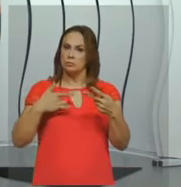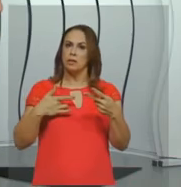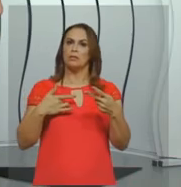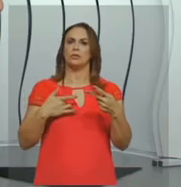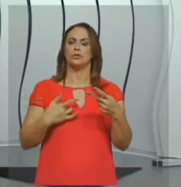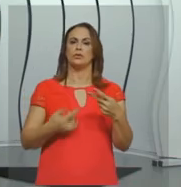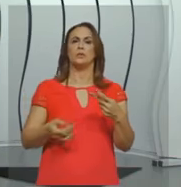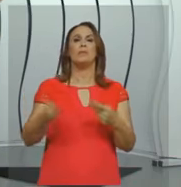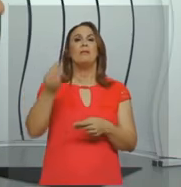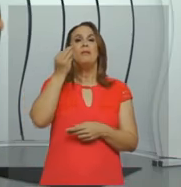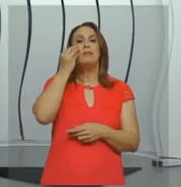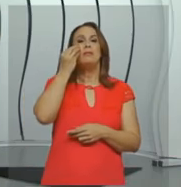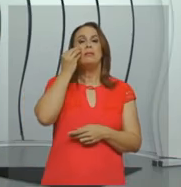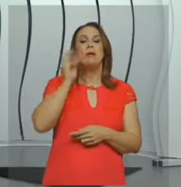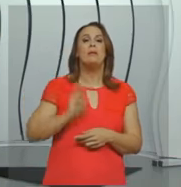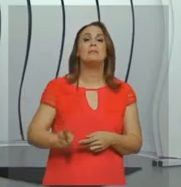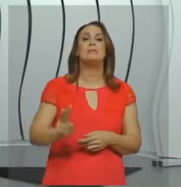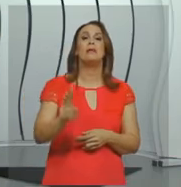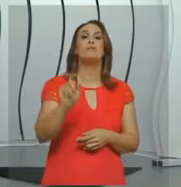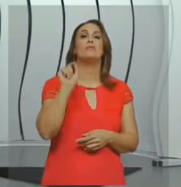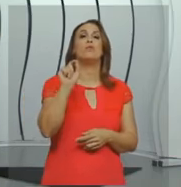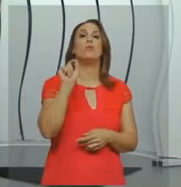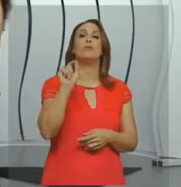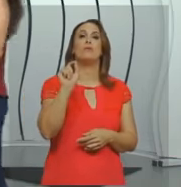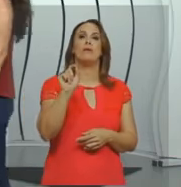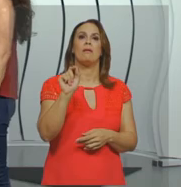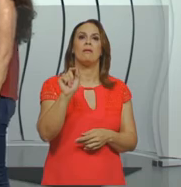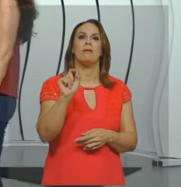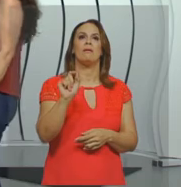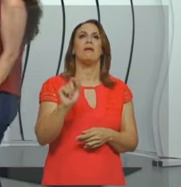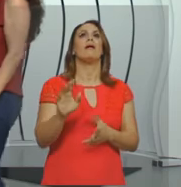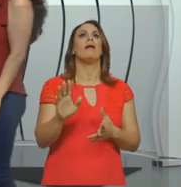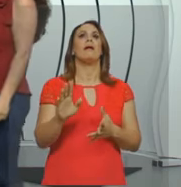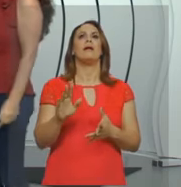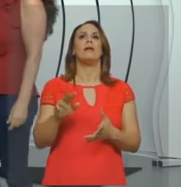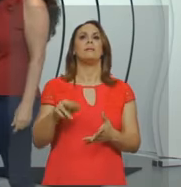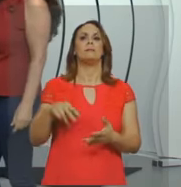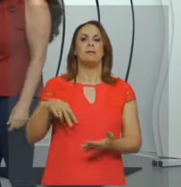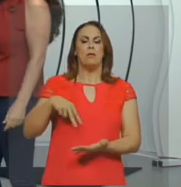até uma música, né, andar ereto, né?